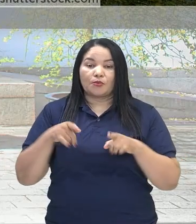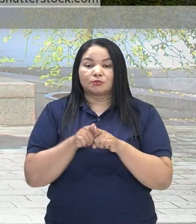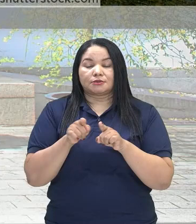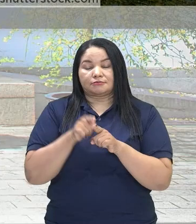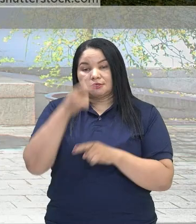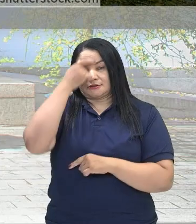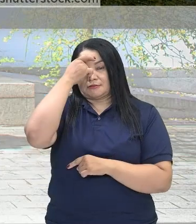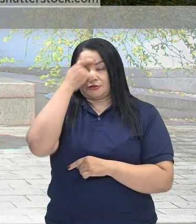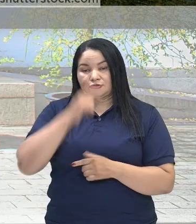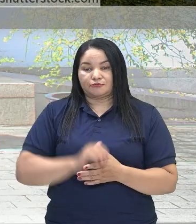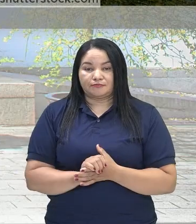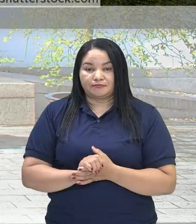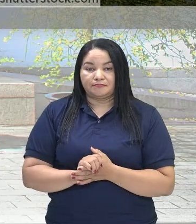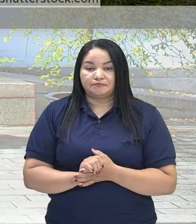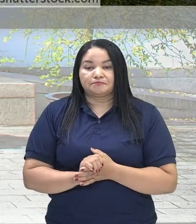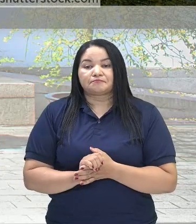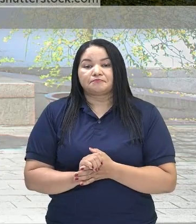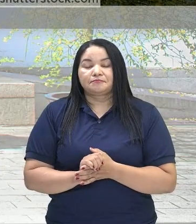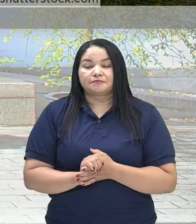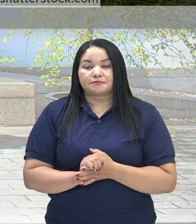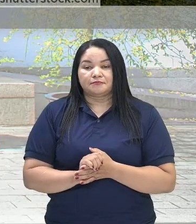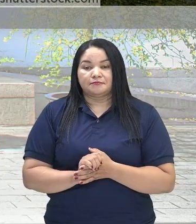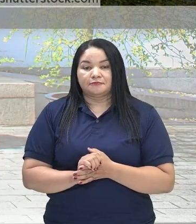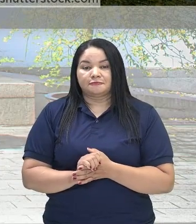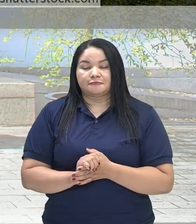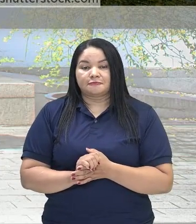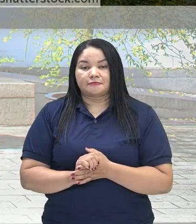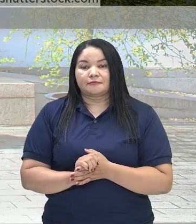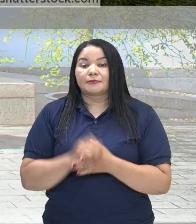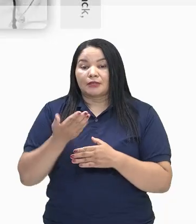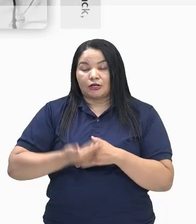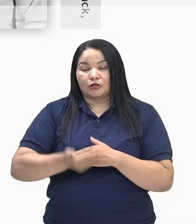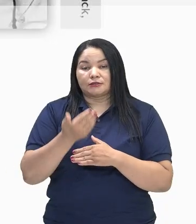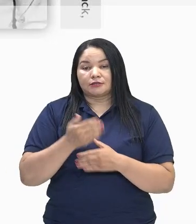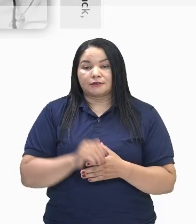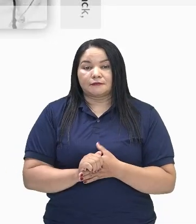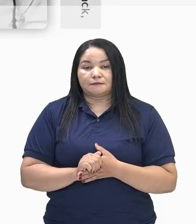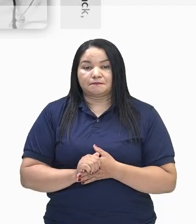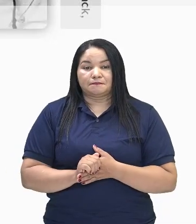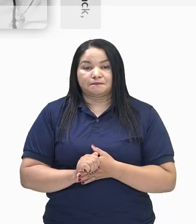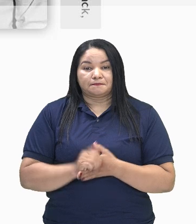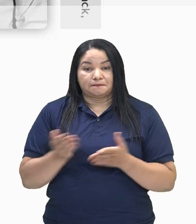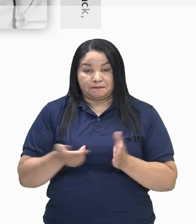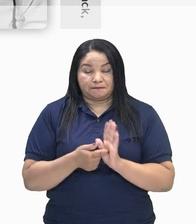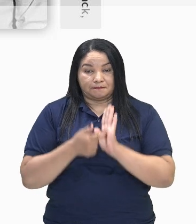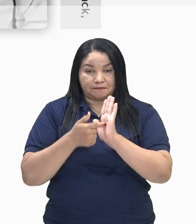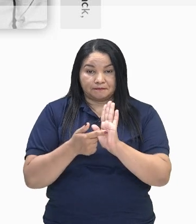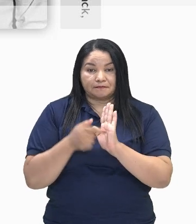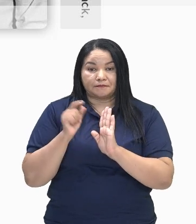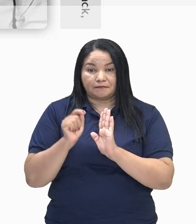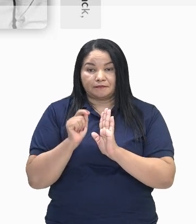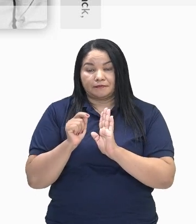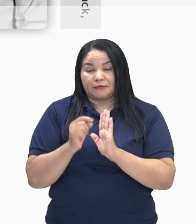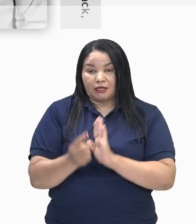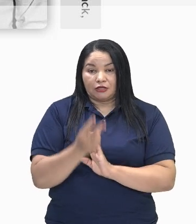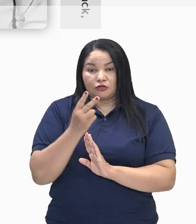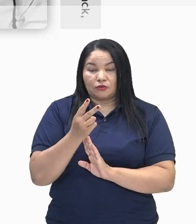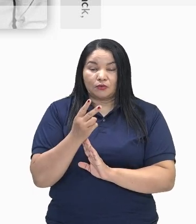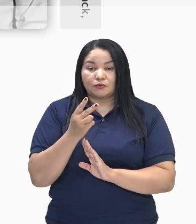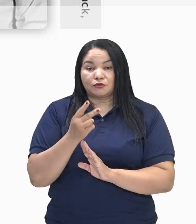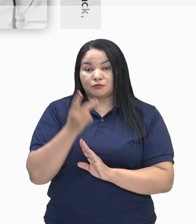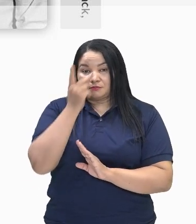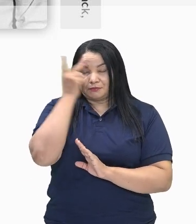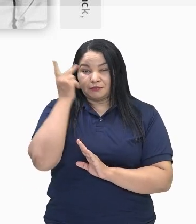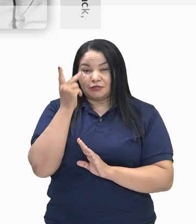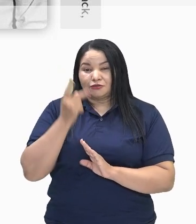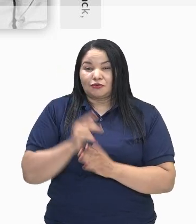corpo, certo? Muito bem, prosseguindo. Agora eu quero apresentar para vocês duas personalidades